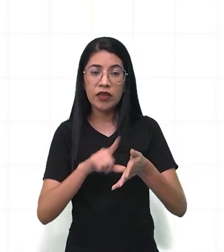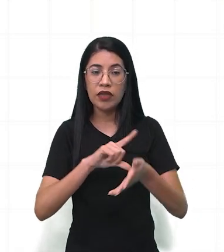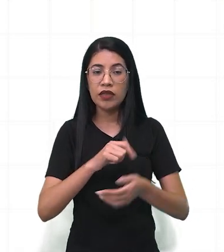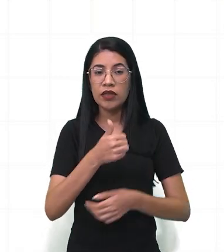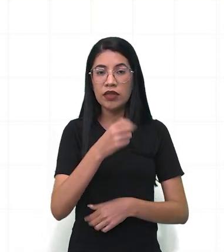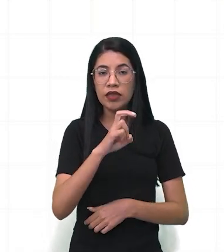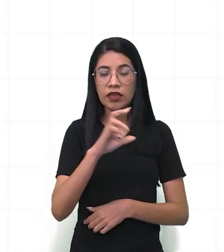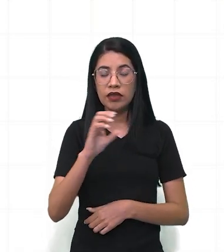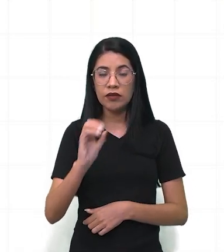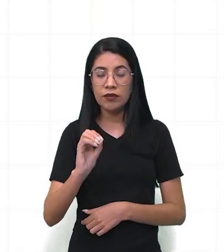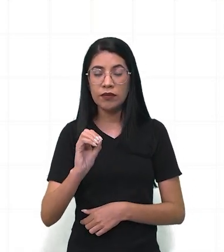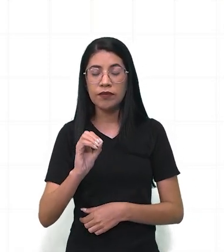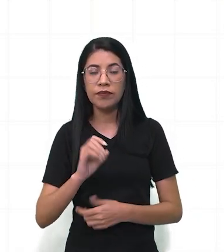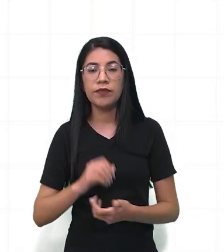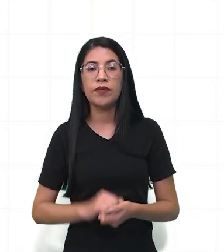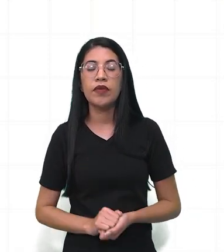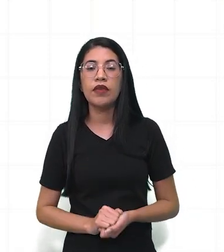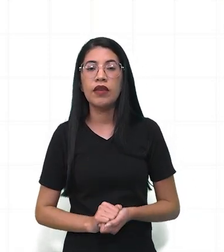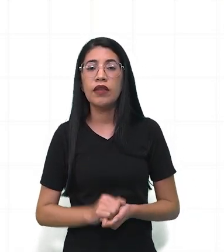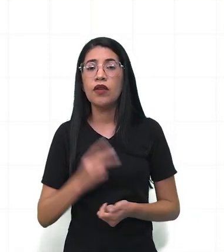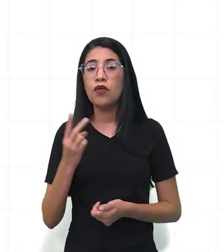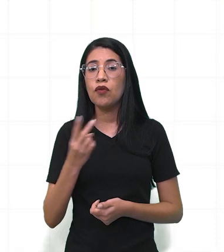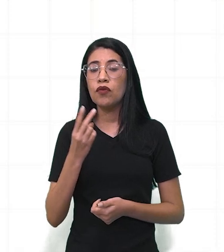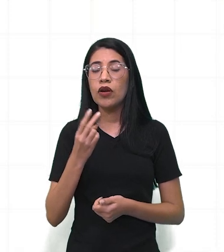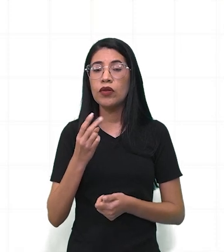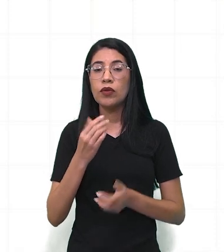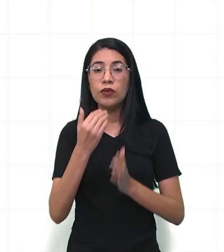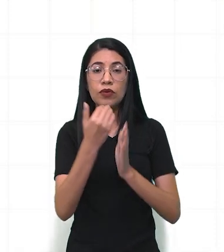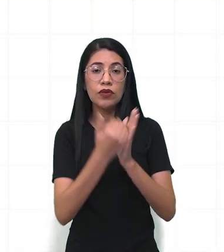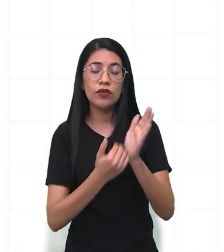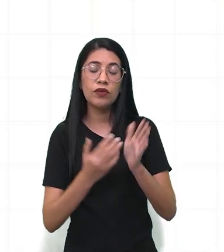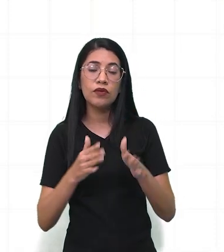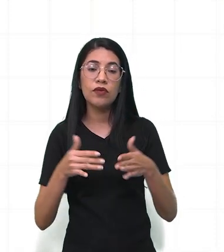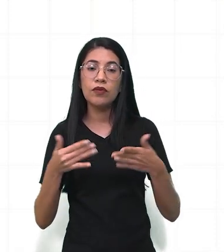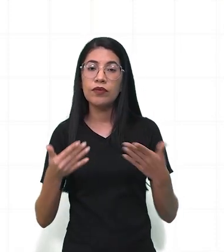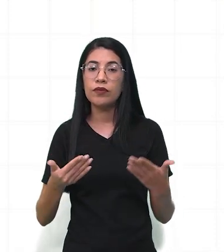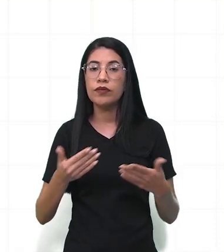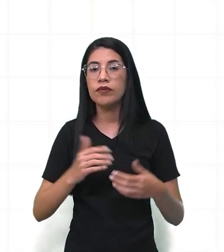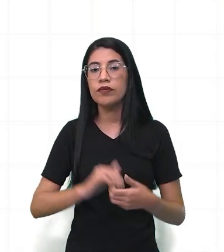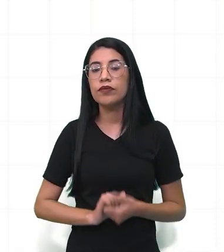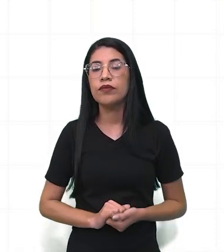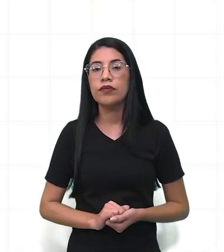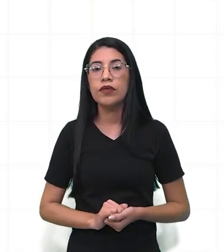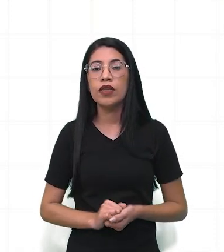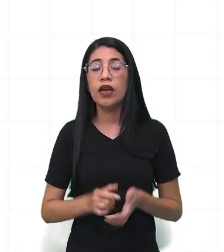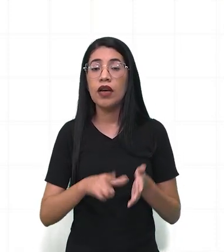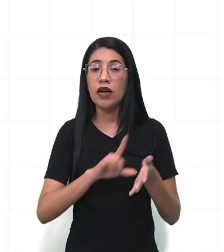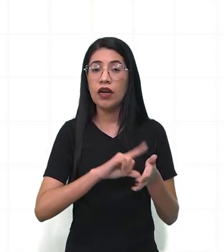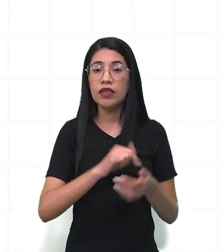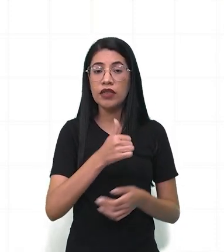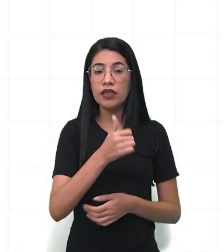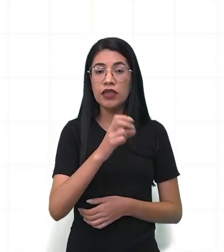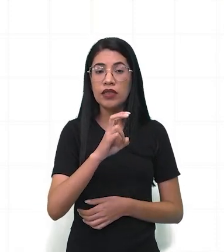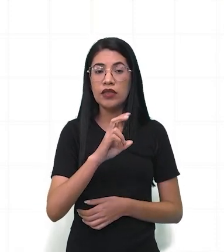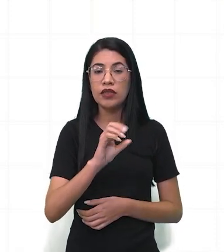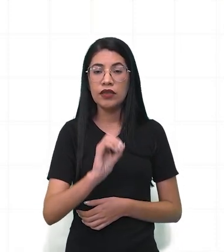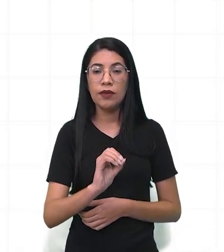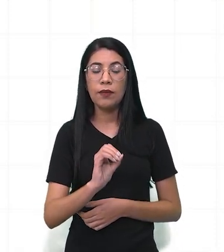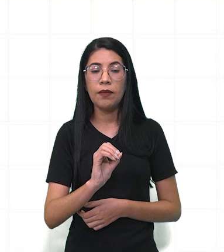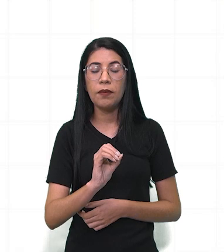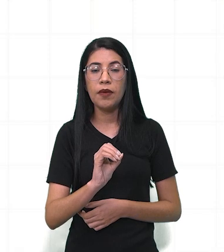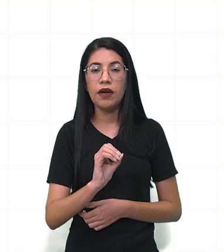qual foi o valor do desconto? Ora, se a calça custava 150, então vai ficar